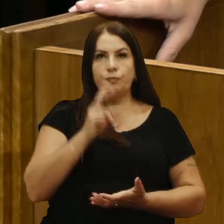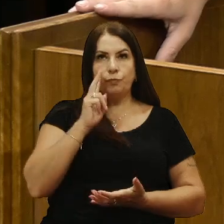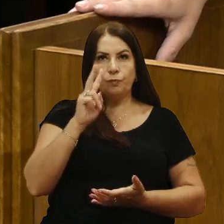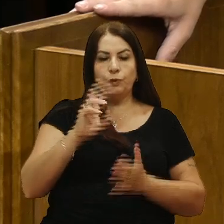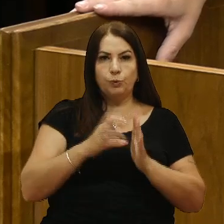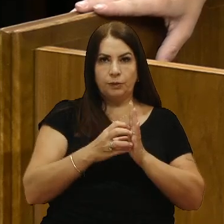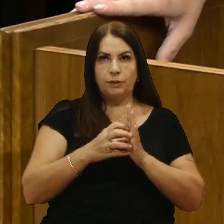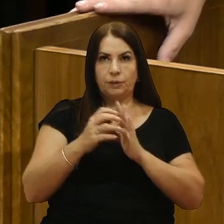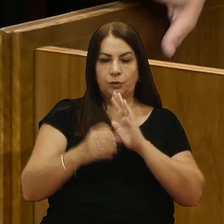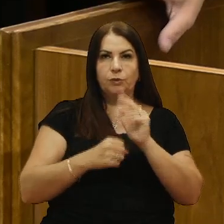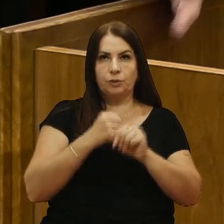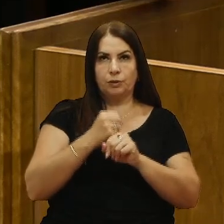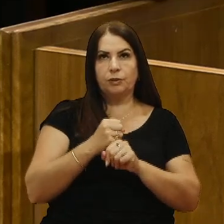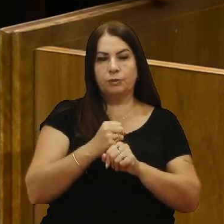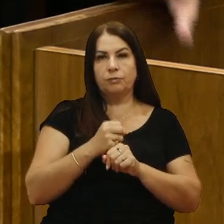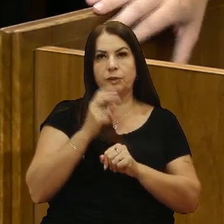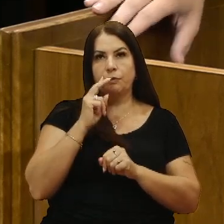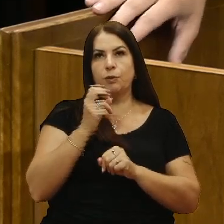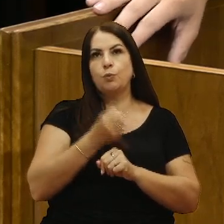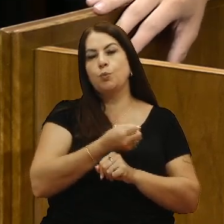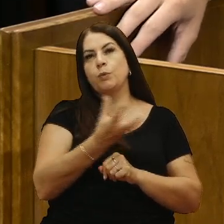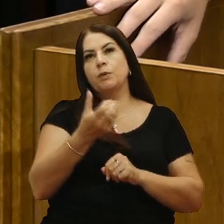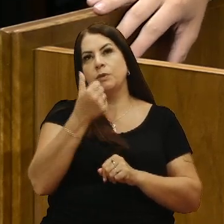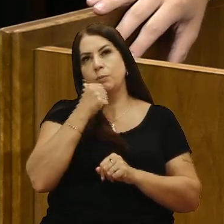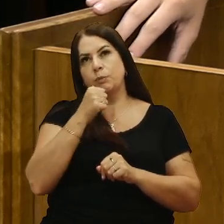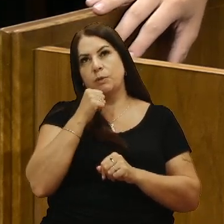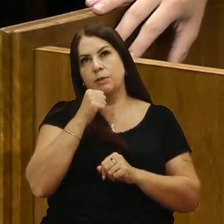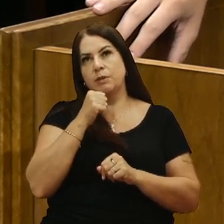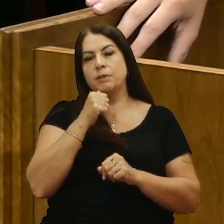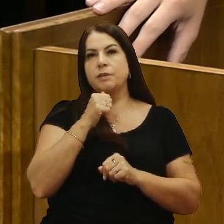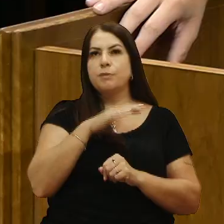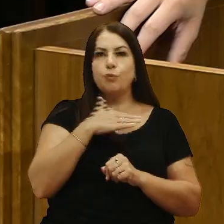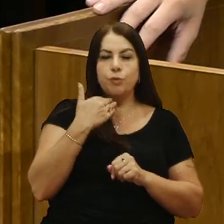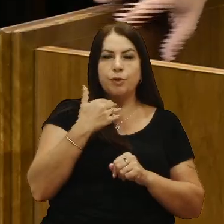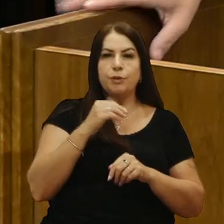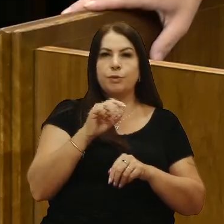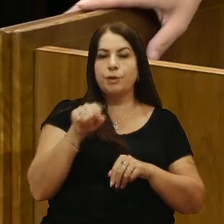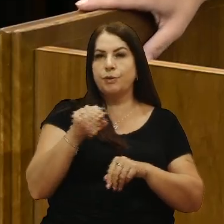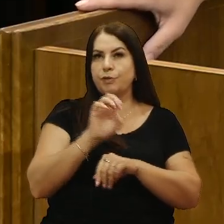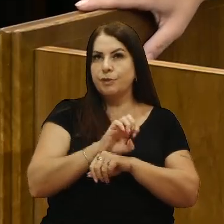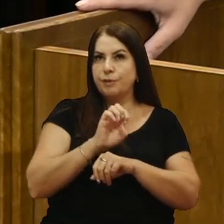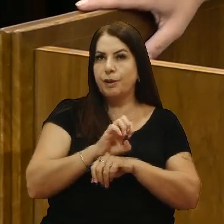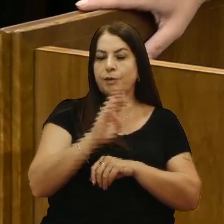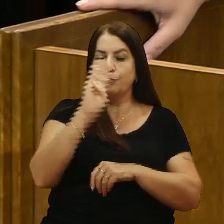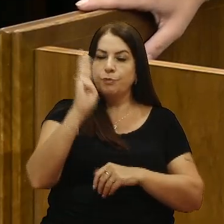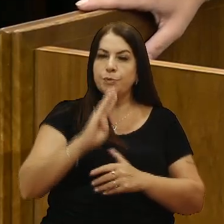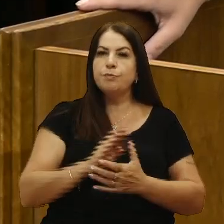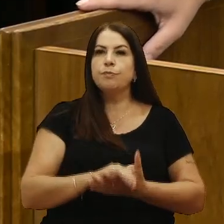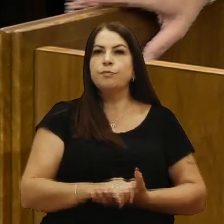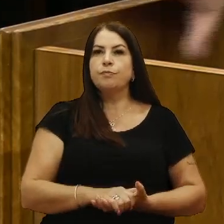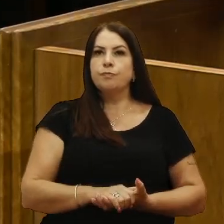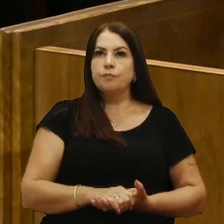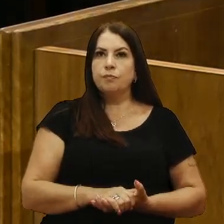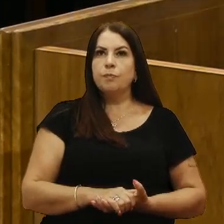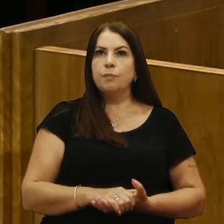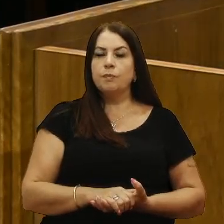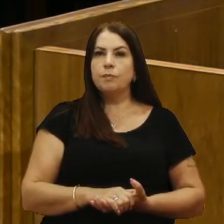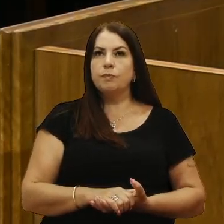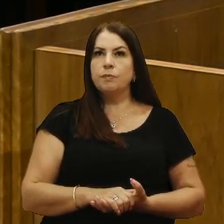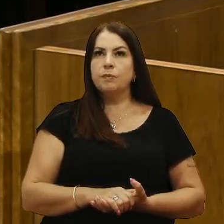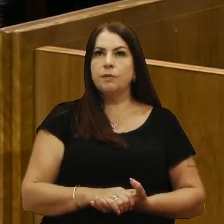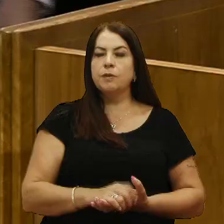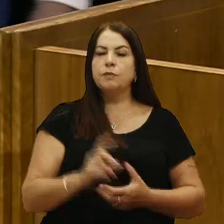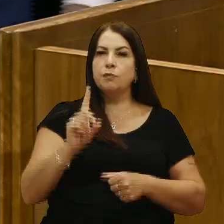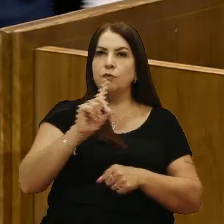dados desse ano, nobres colegas, a gente vai ver quantas mulheres já perderam a vida no nosso estado e no Brasil, né? Então, foi um